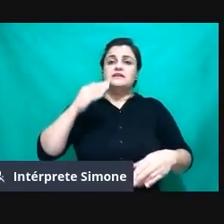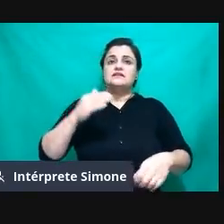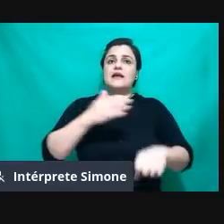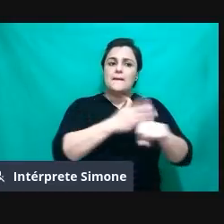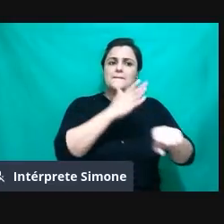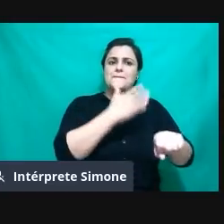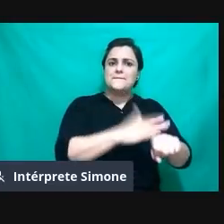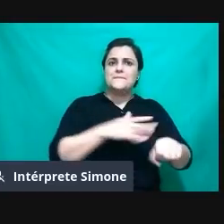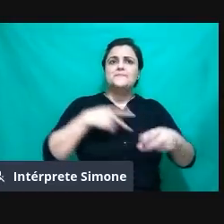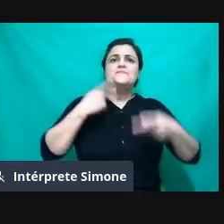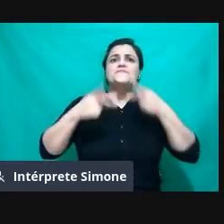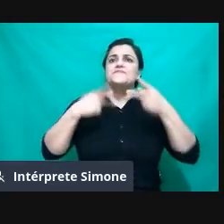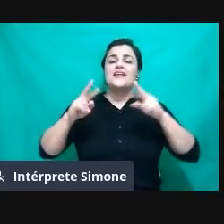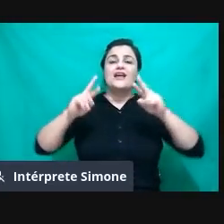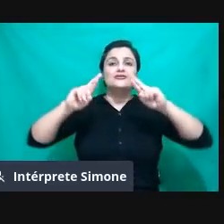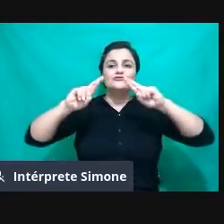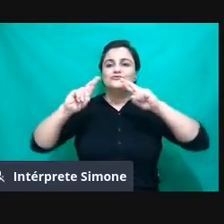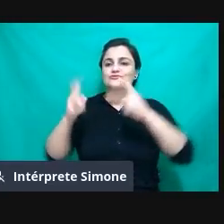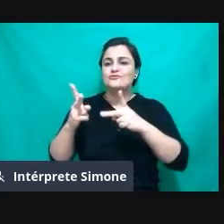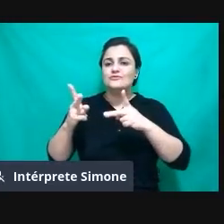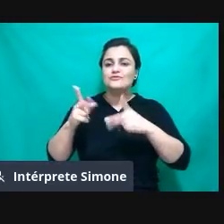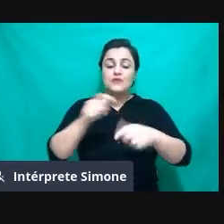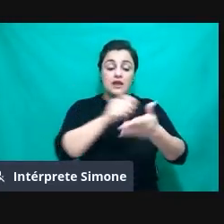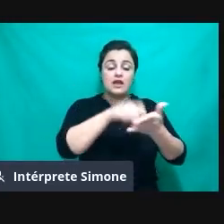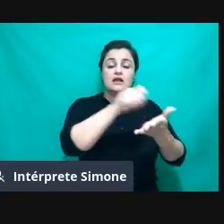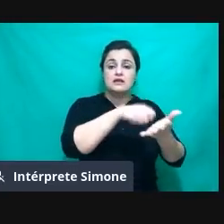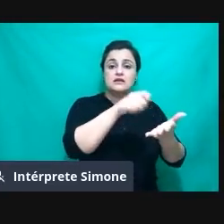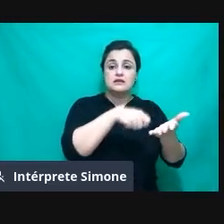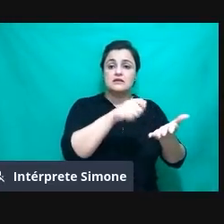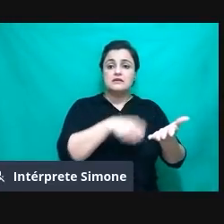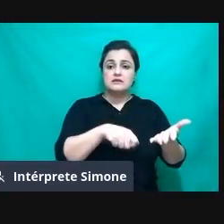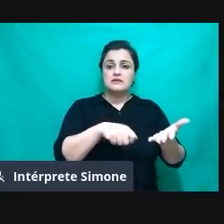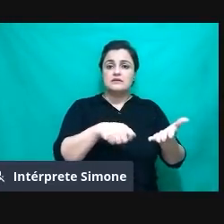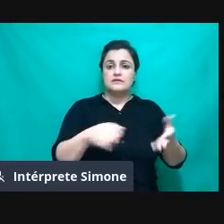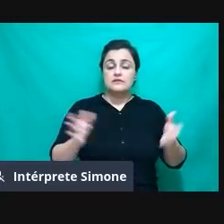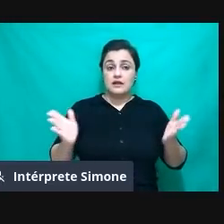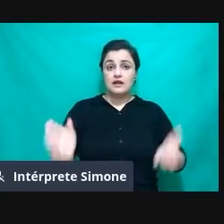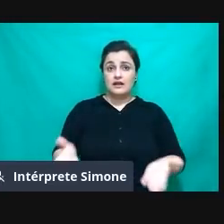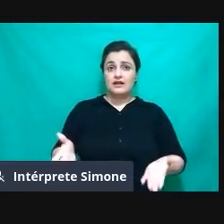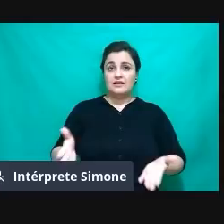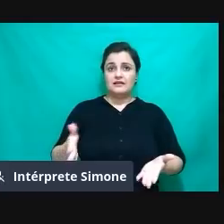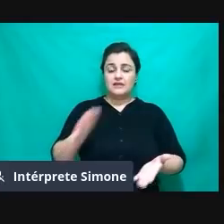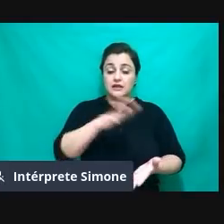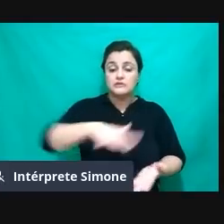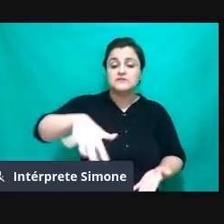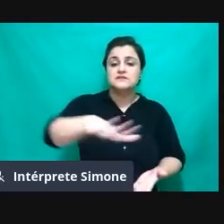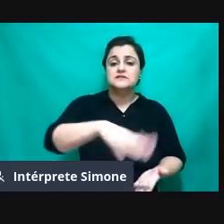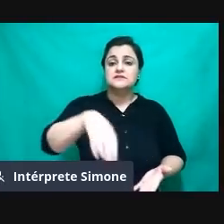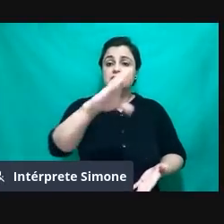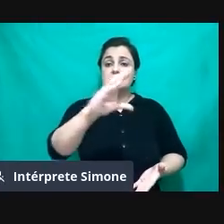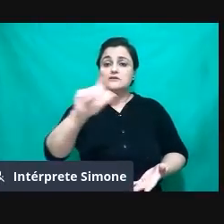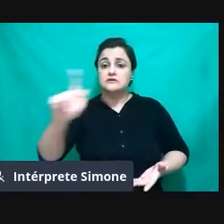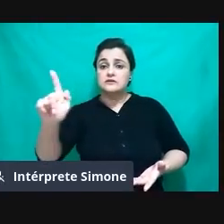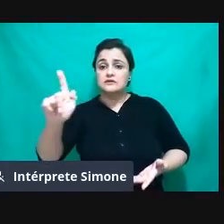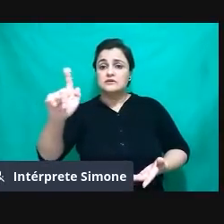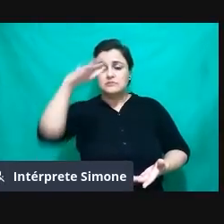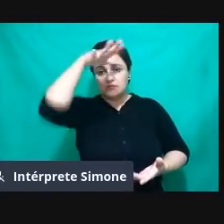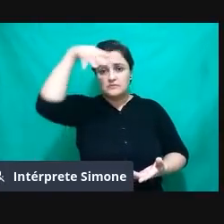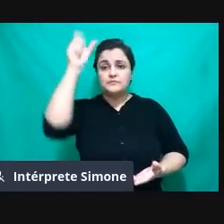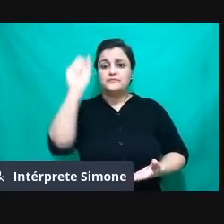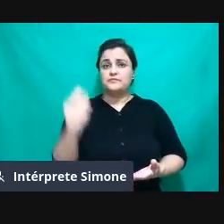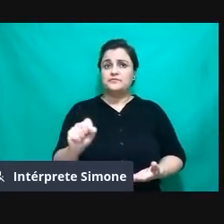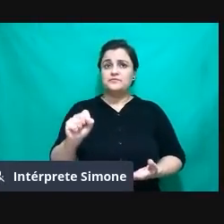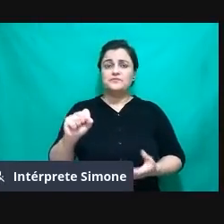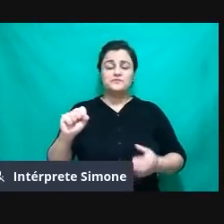regional. Aqui em Campo Grande, Mato Grosso do Sul, nós falamos dessa maneira, mas claro que pode haver